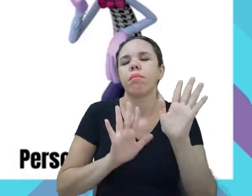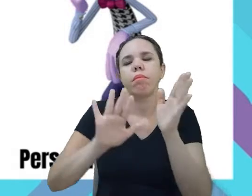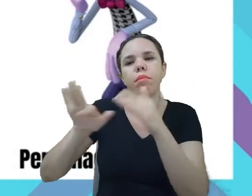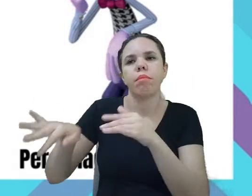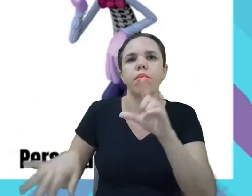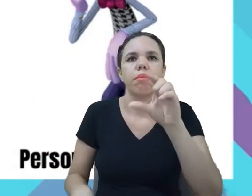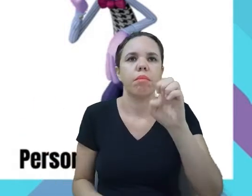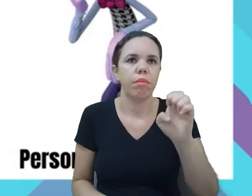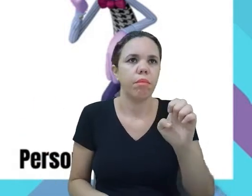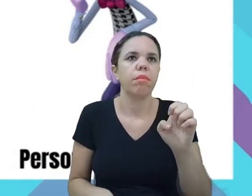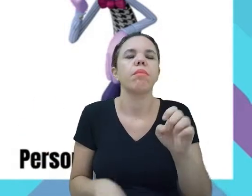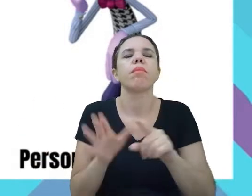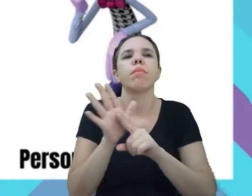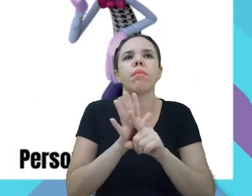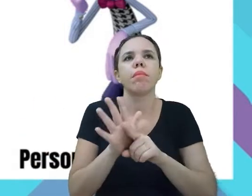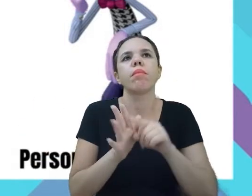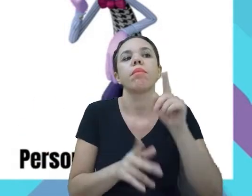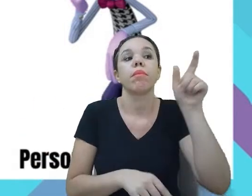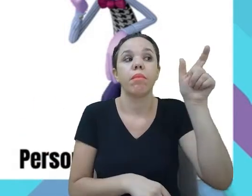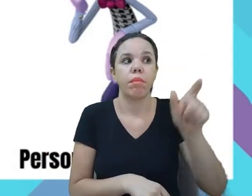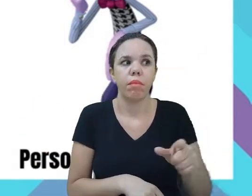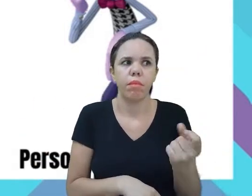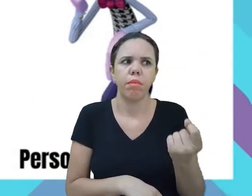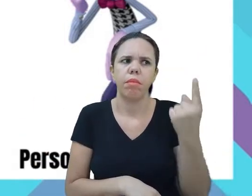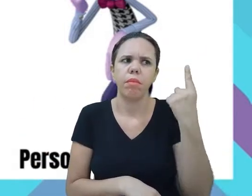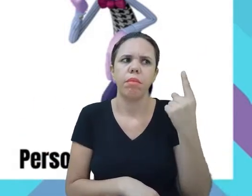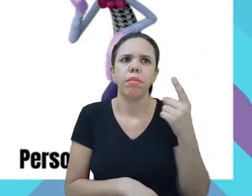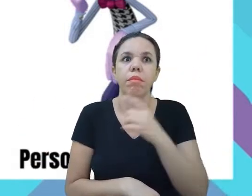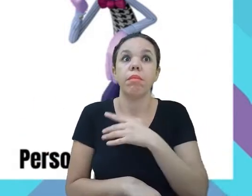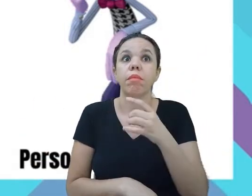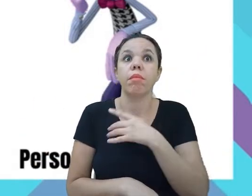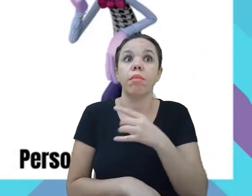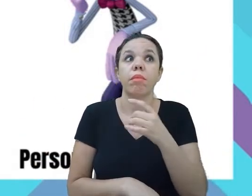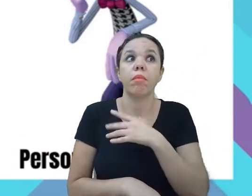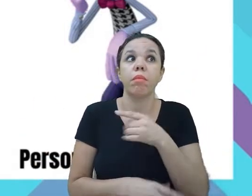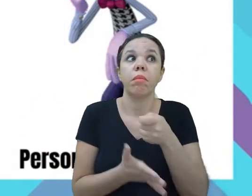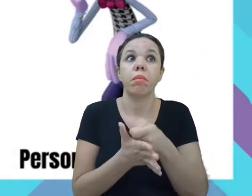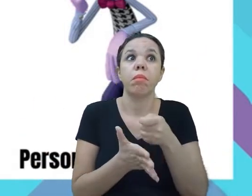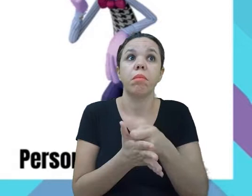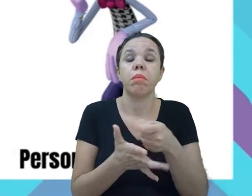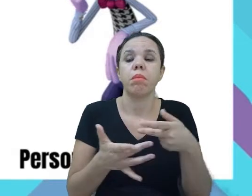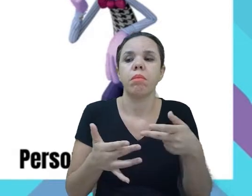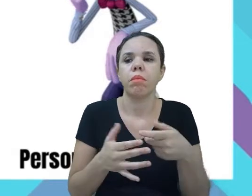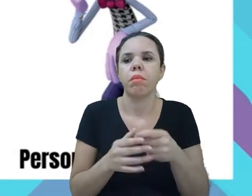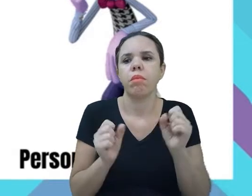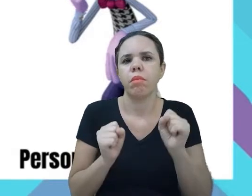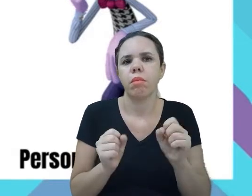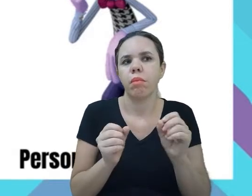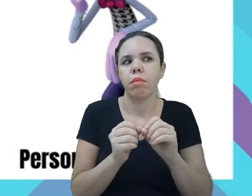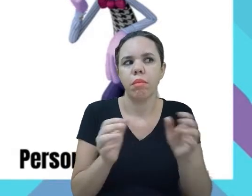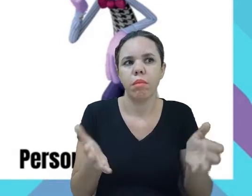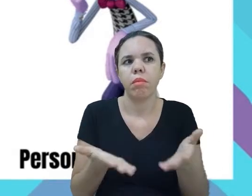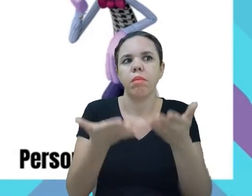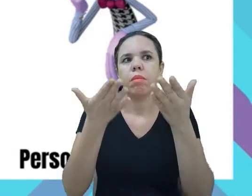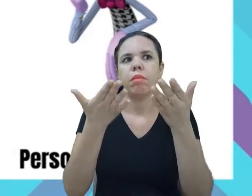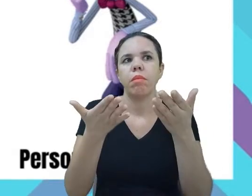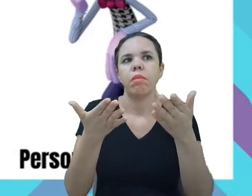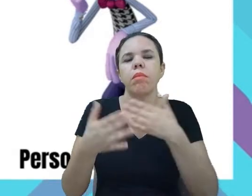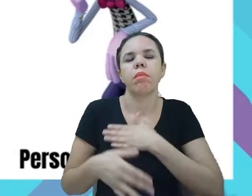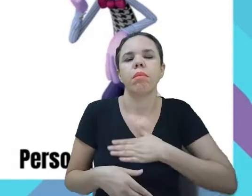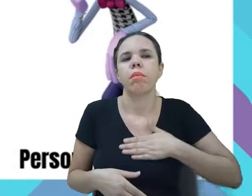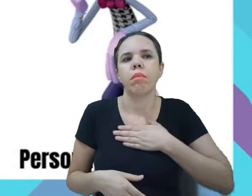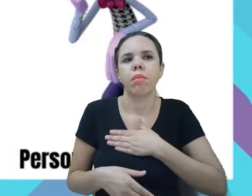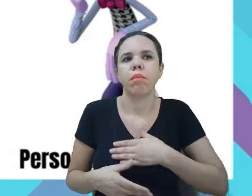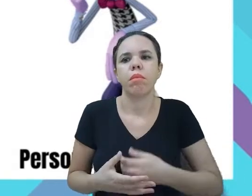intelectual. Segundo Lowen, a pessoa esquizoide torna-se temerosa de fazer exigências de vida que possam